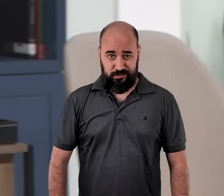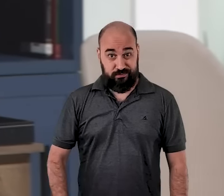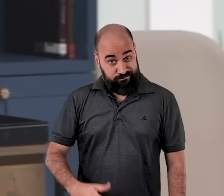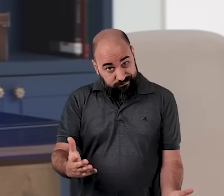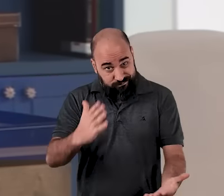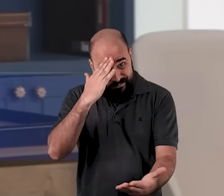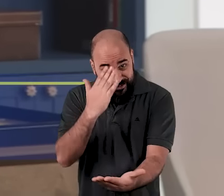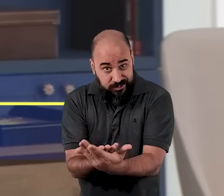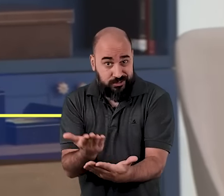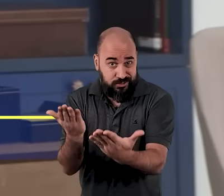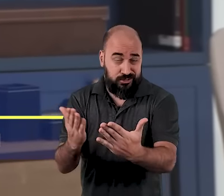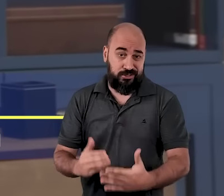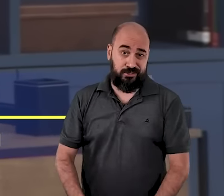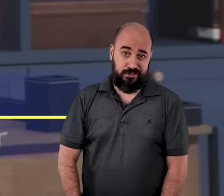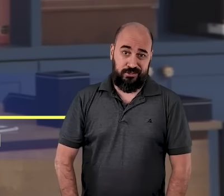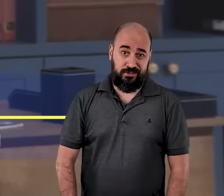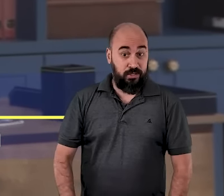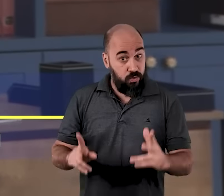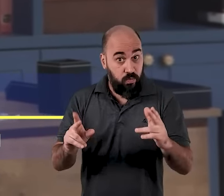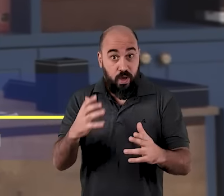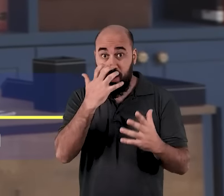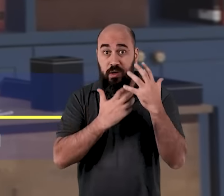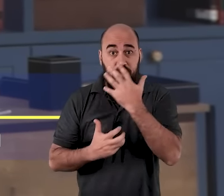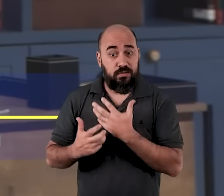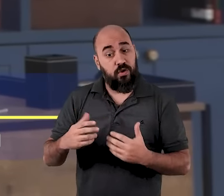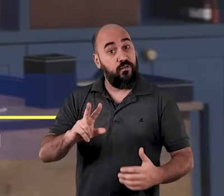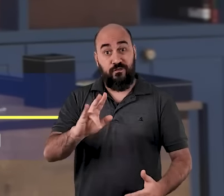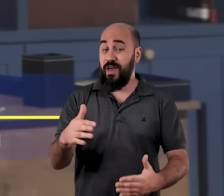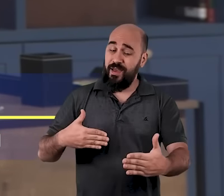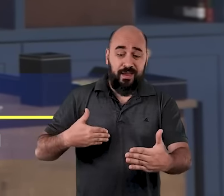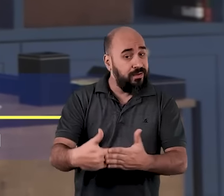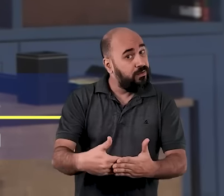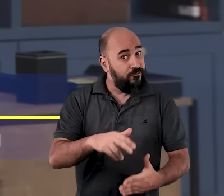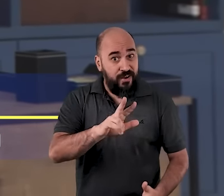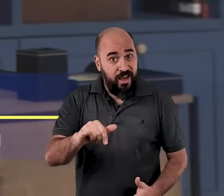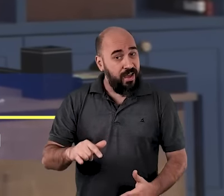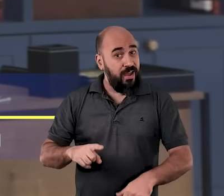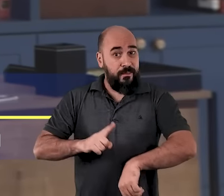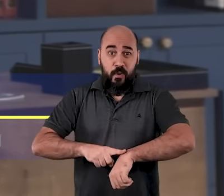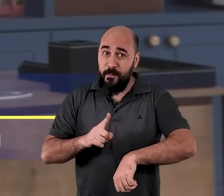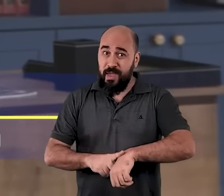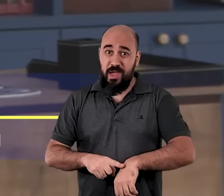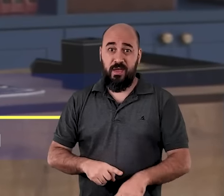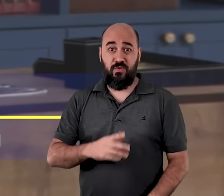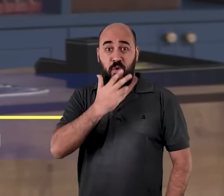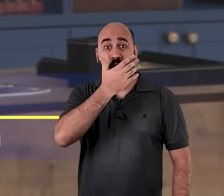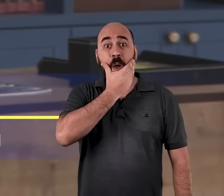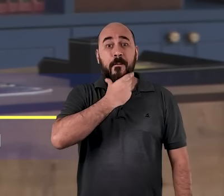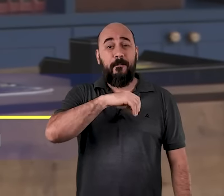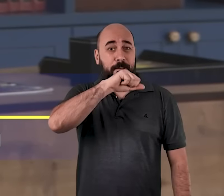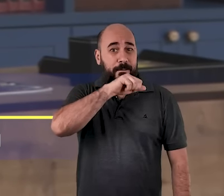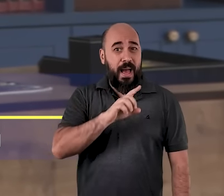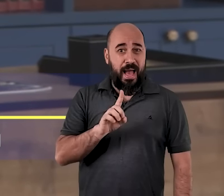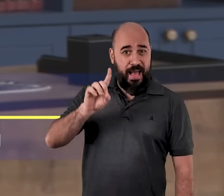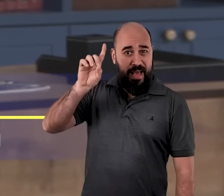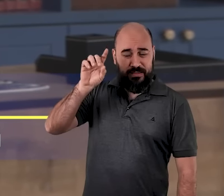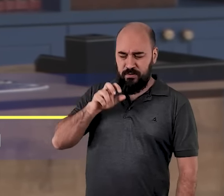Acredite, conforme o quarteto cantou, vai chegar a hora também em que o pai dirá ao filho outra vez: